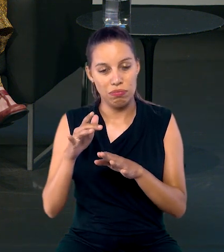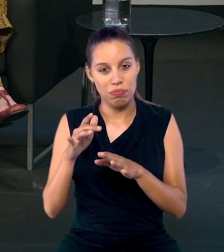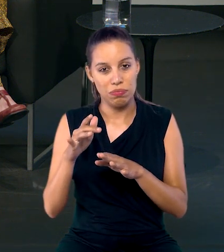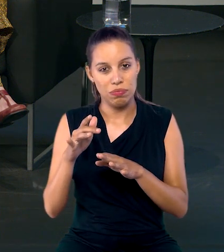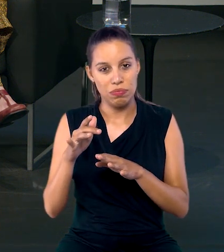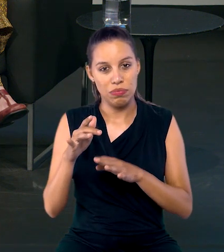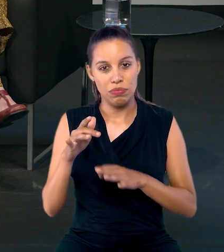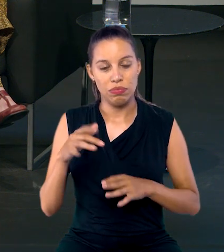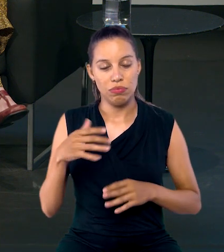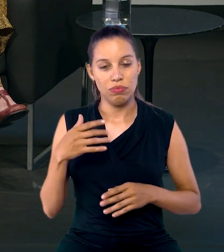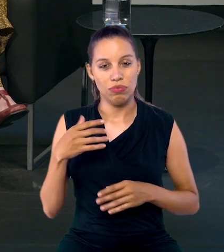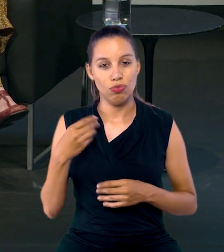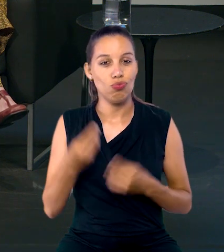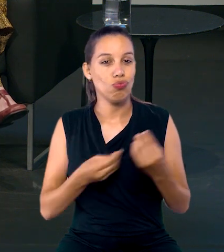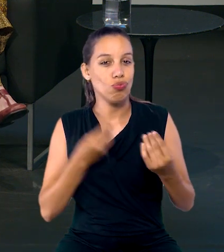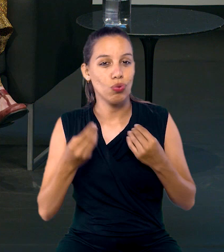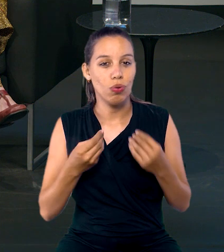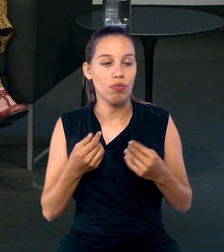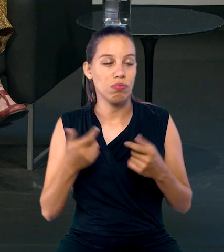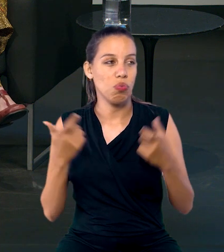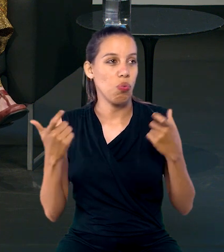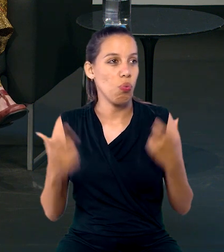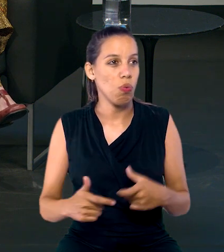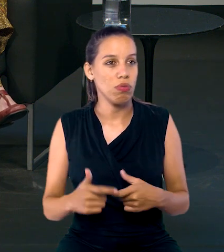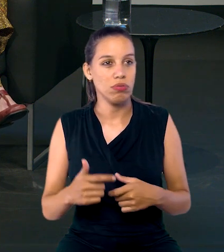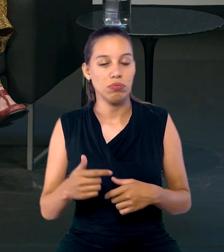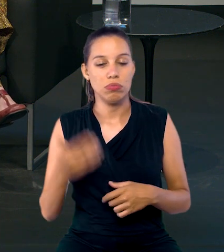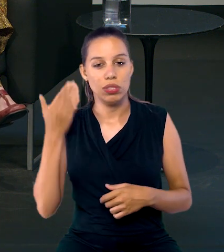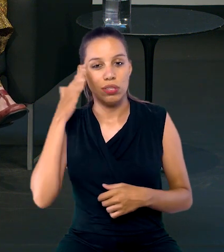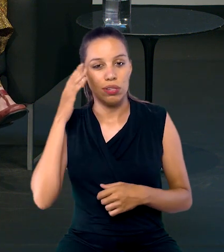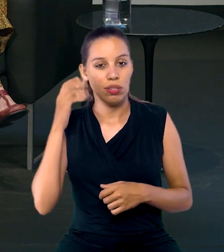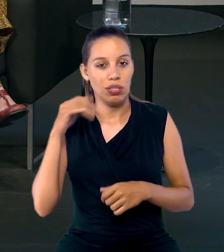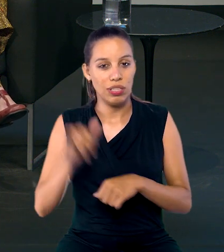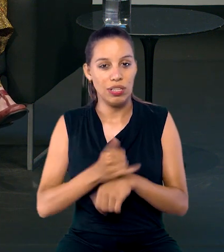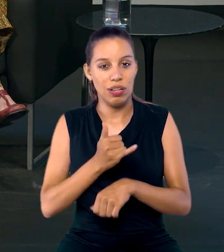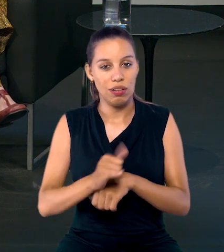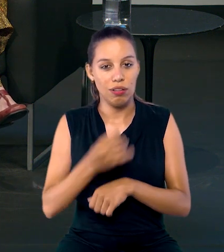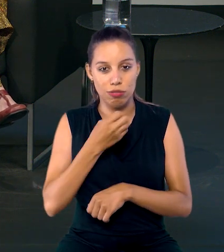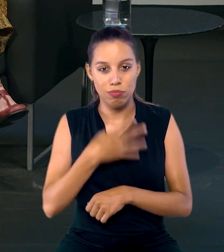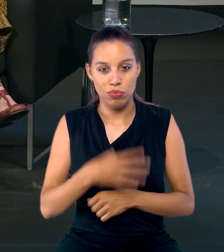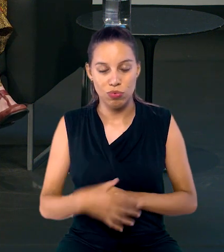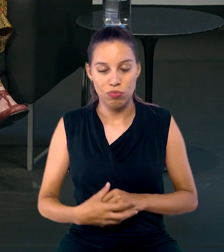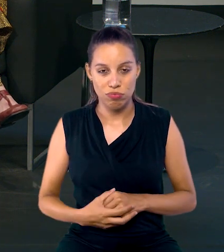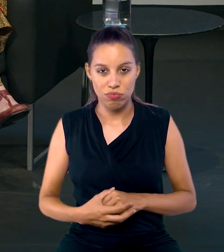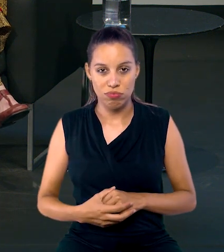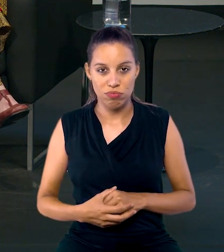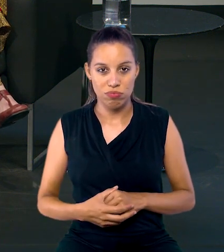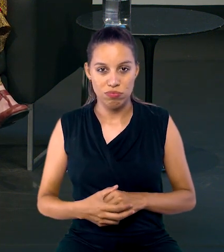e de quem, do como, por onde, para construir uma estratégia.